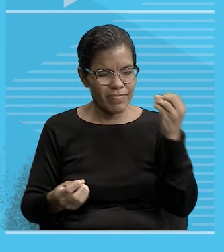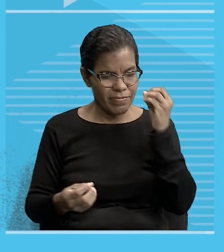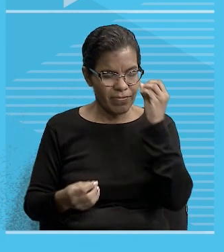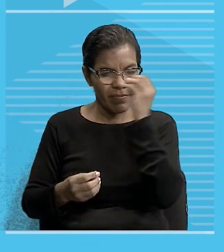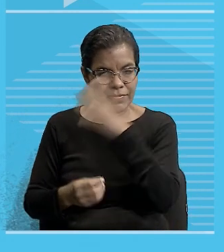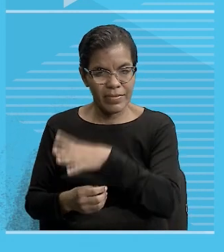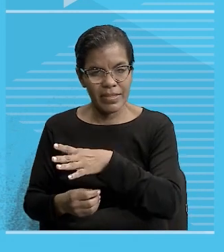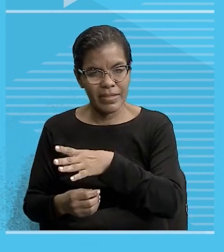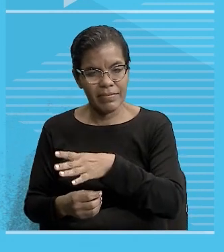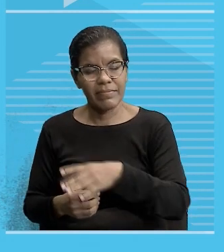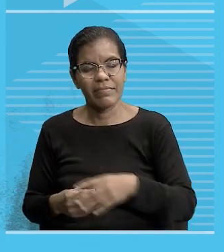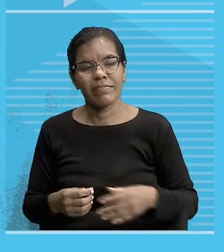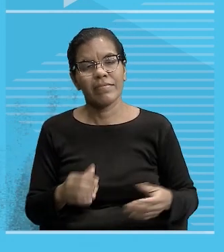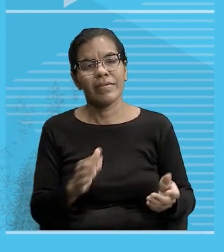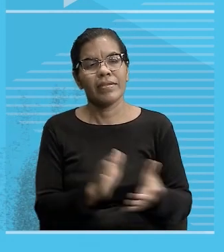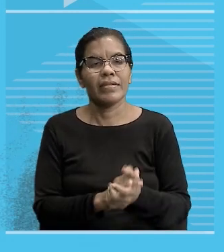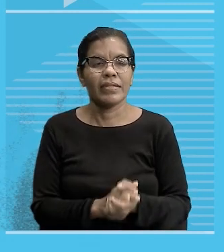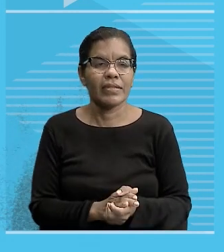pela lavanderia